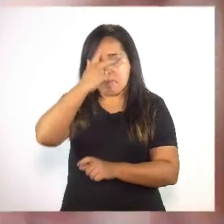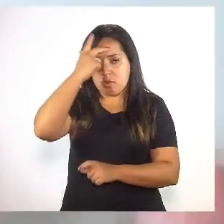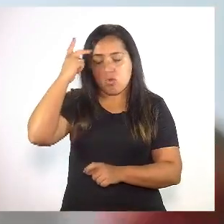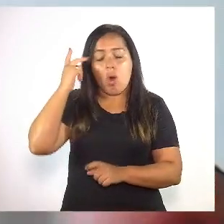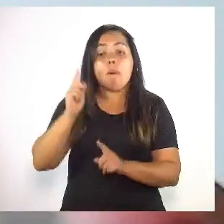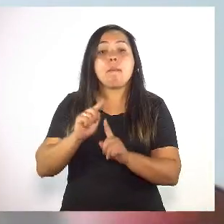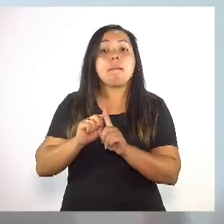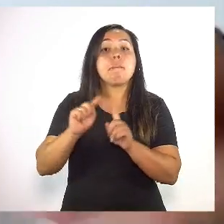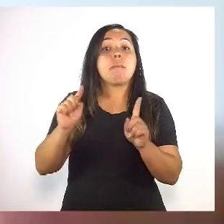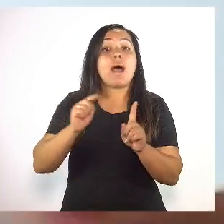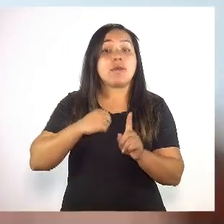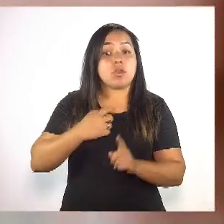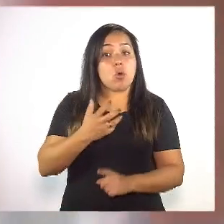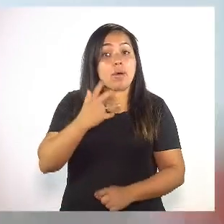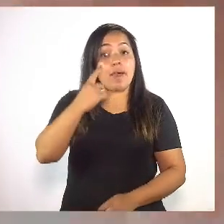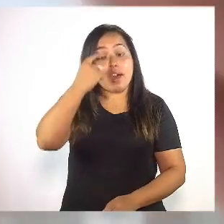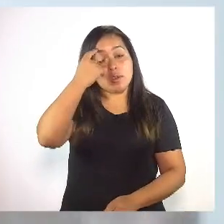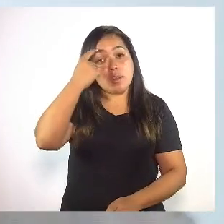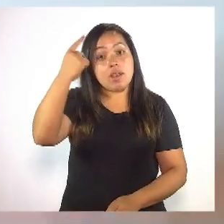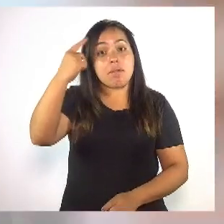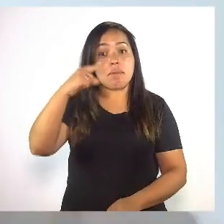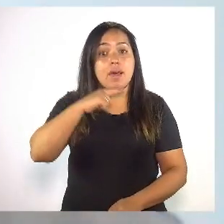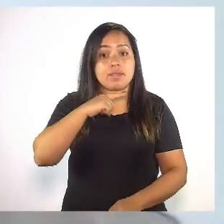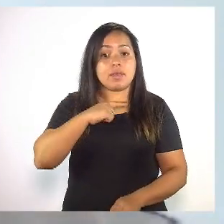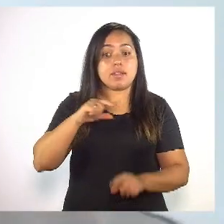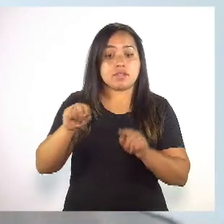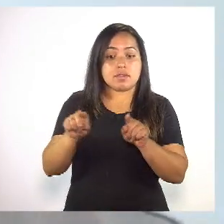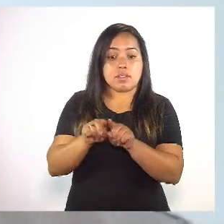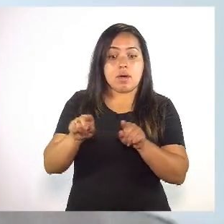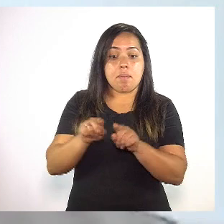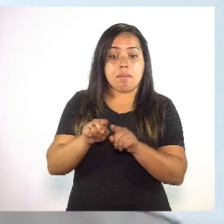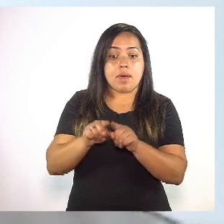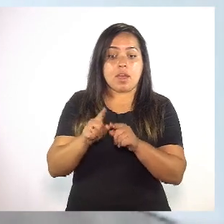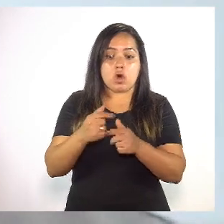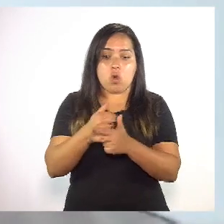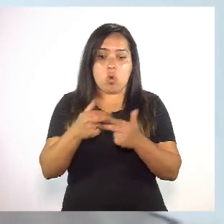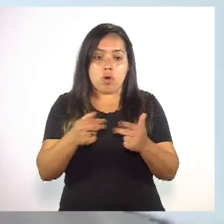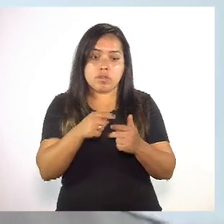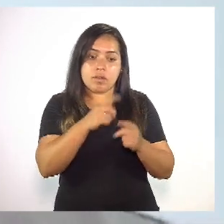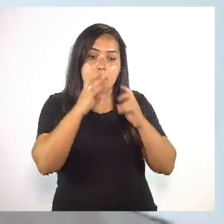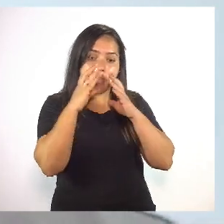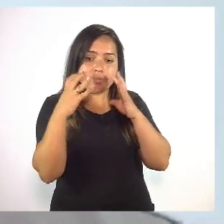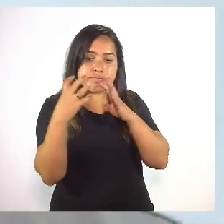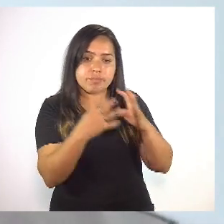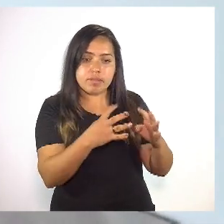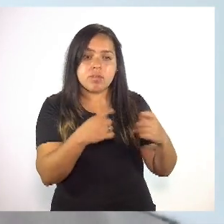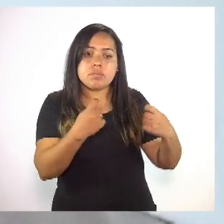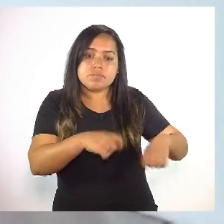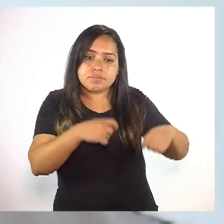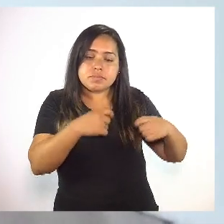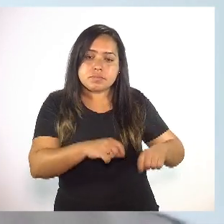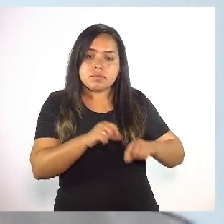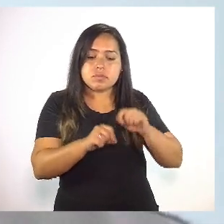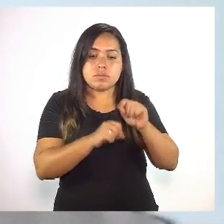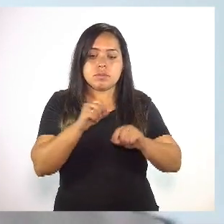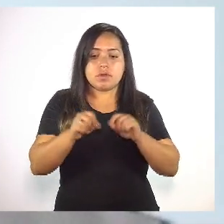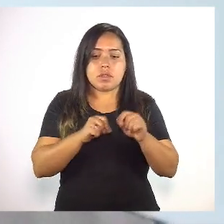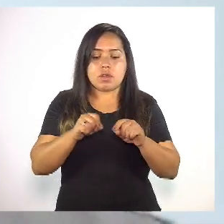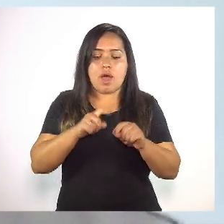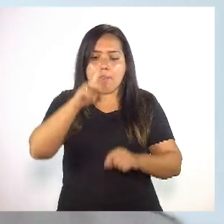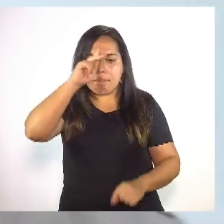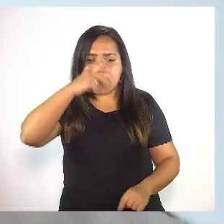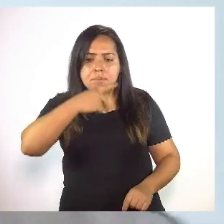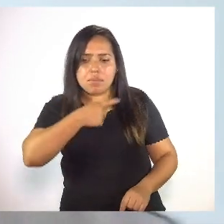e é o segundo aspecto que eu acho que a contrapontuação, a contraposição merece a nossa atenção, eu quero dizer que a